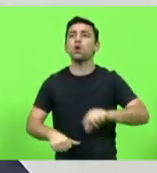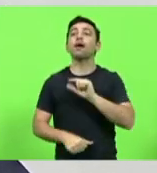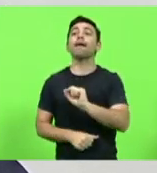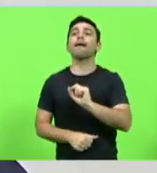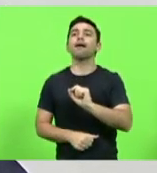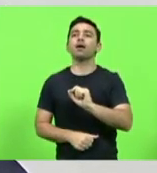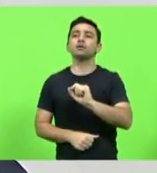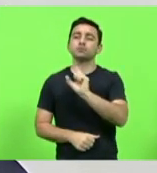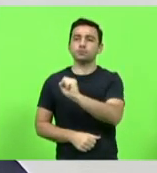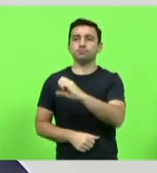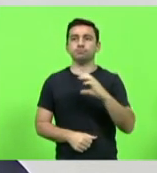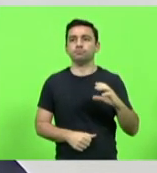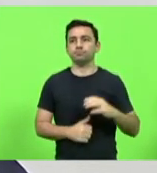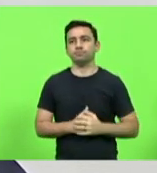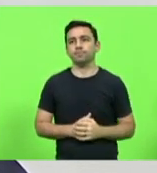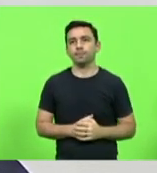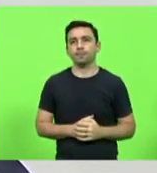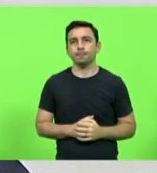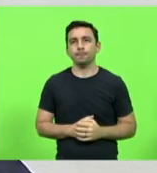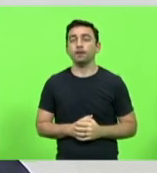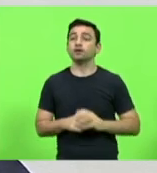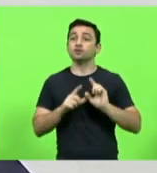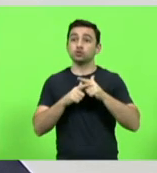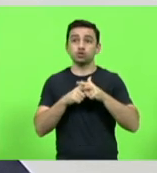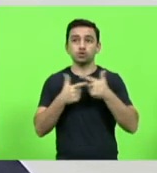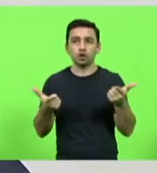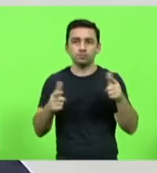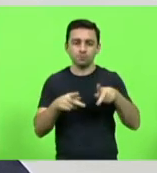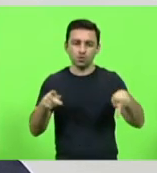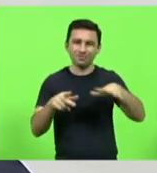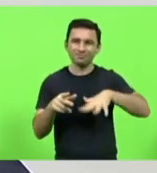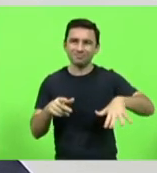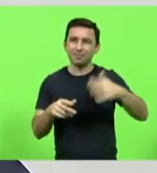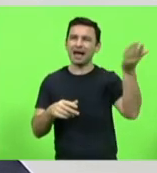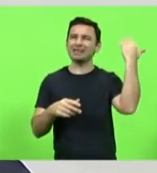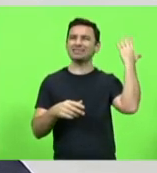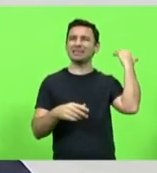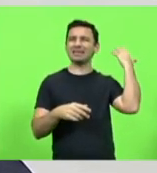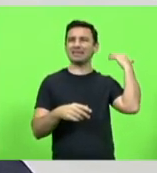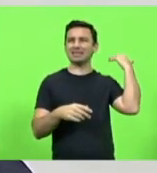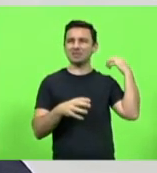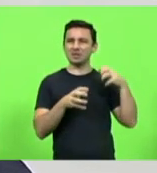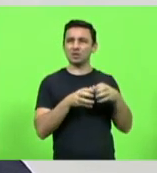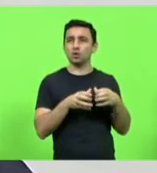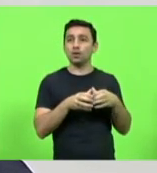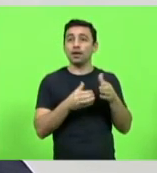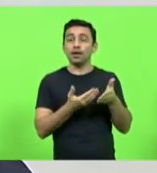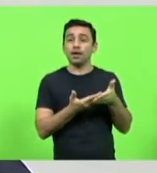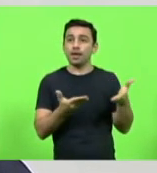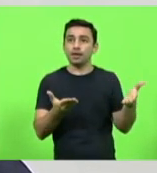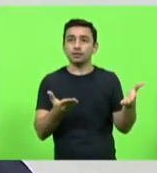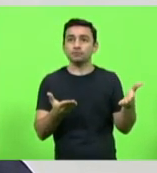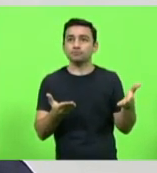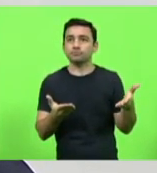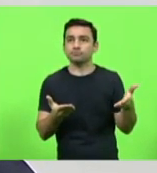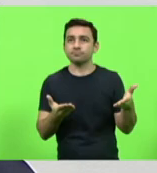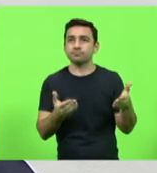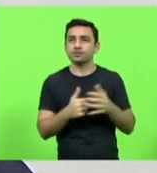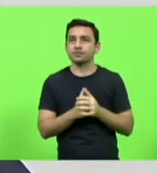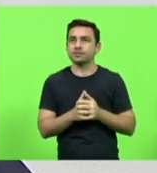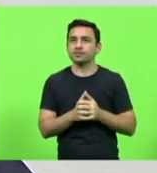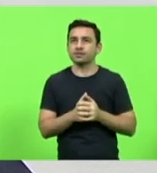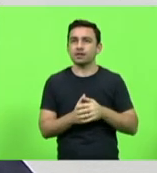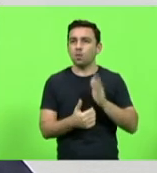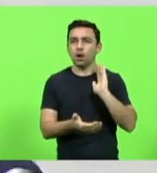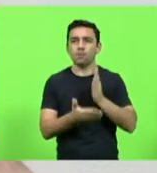Santa Catarina. Sorte que a Procuradoria, naquela época, não acabou com as suas lutas